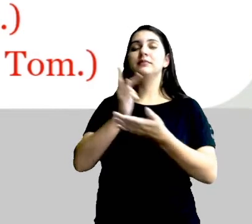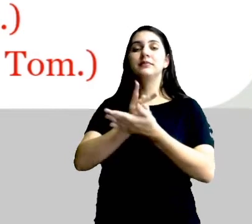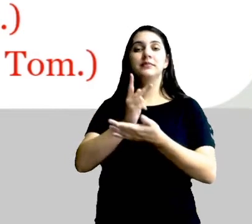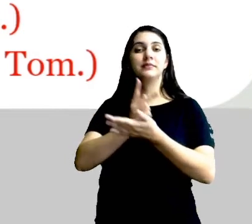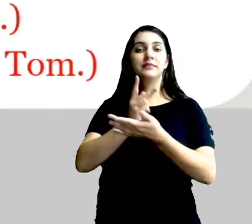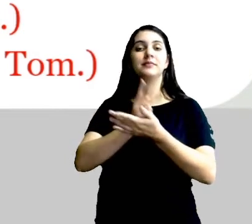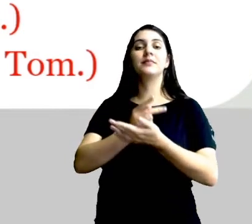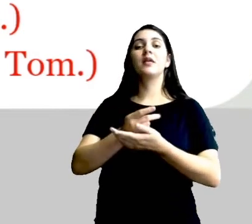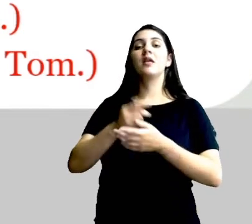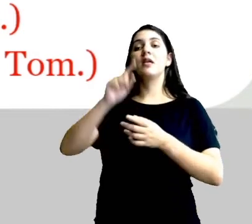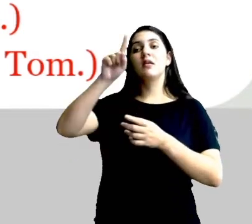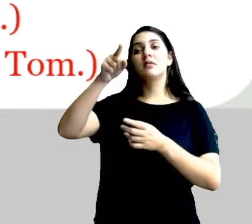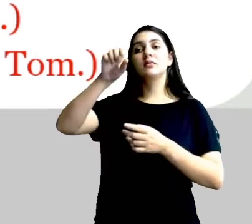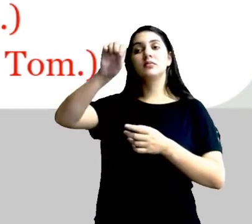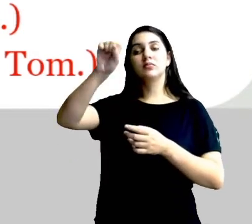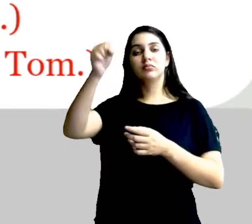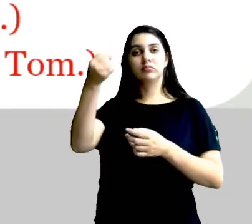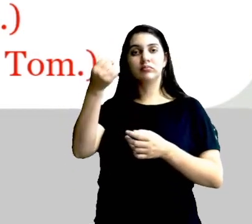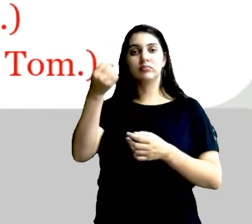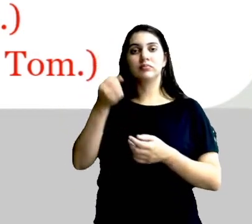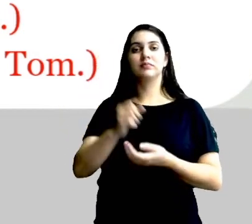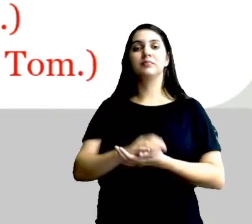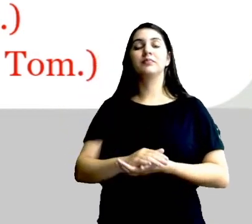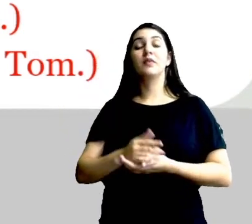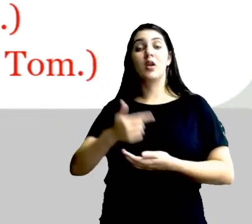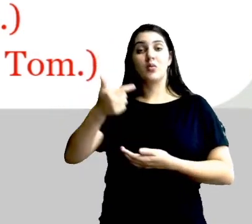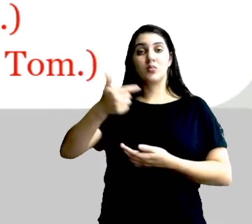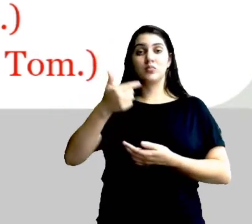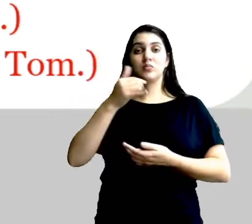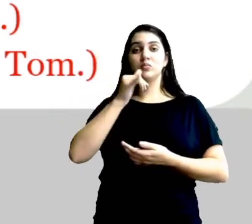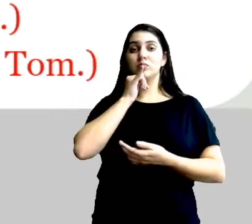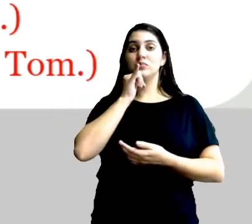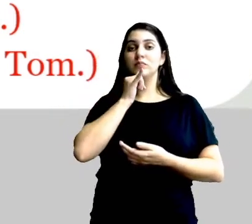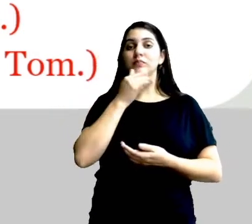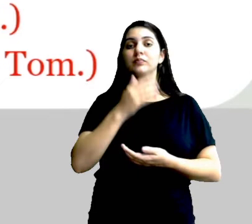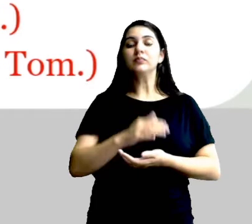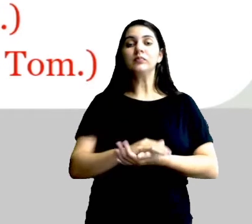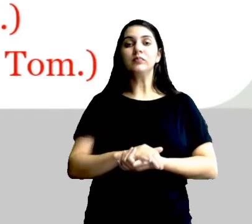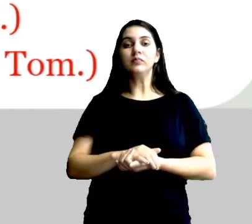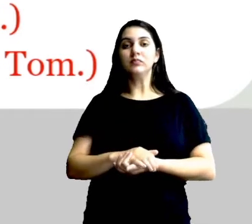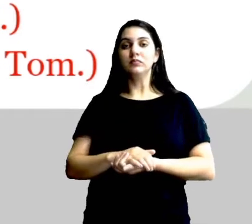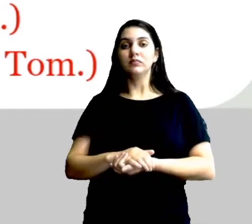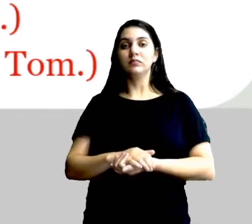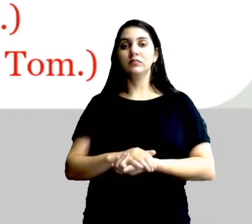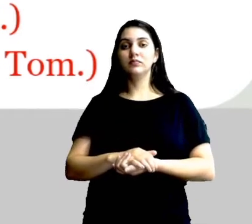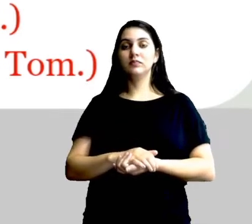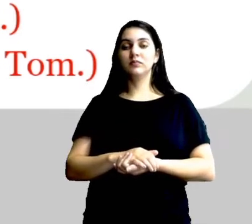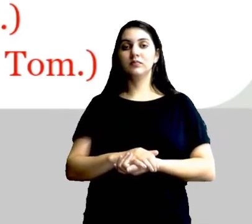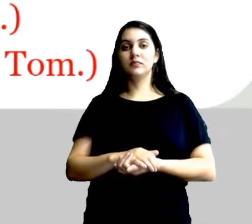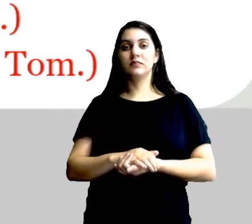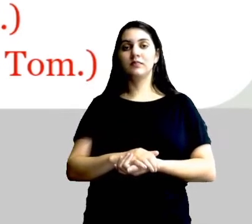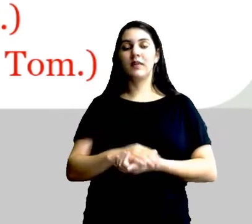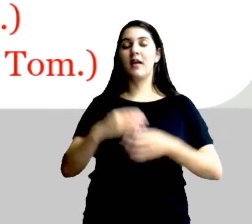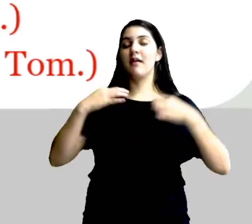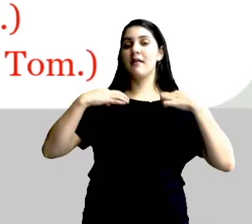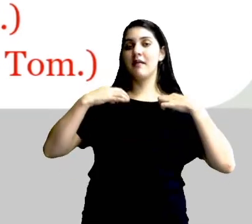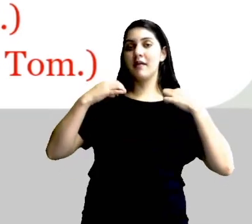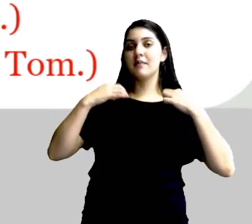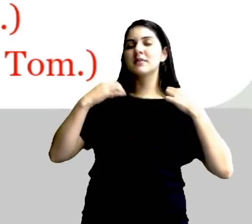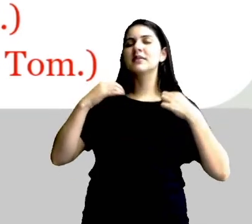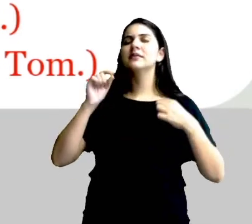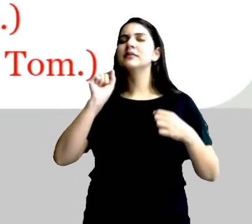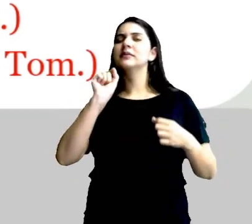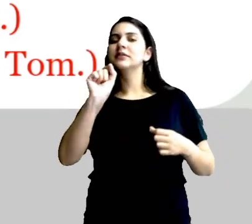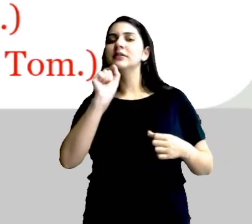seguido pelo apóstrofo S, tá? Segue o segundo exemplo. Her father's t-shirt. Então, a camiseta